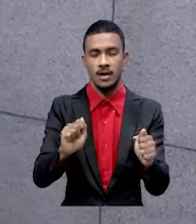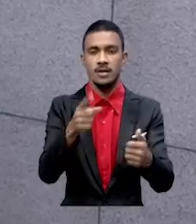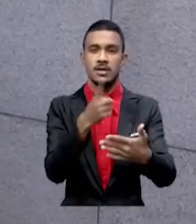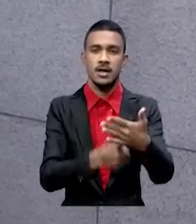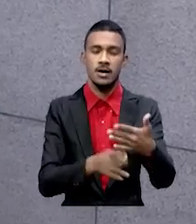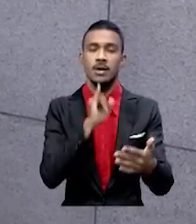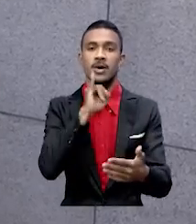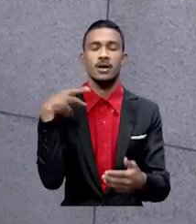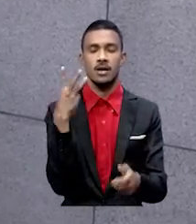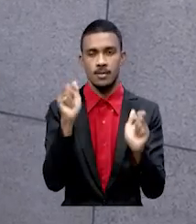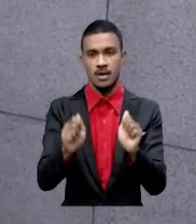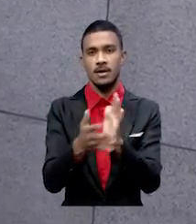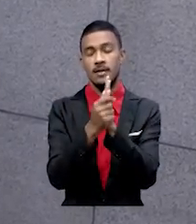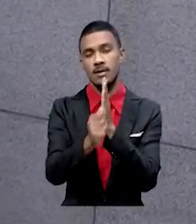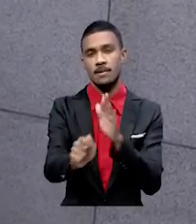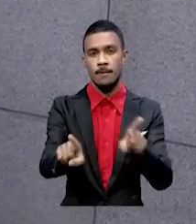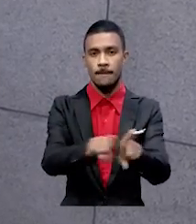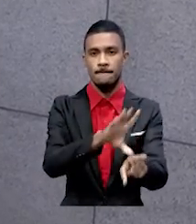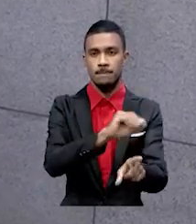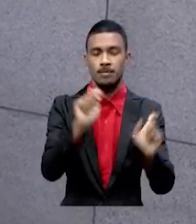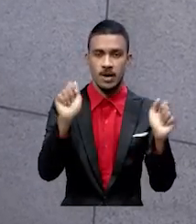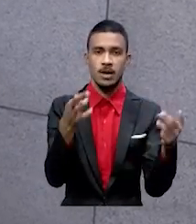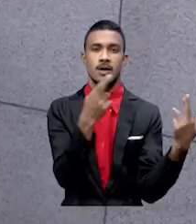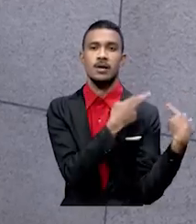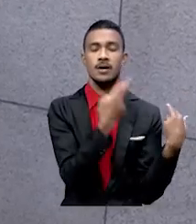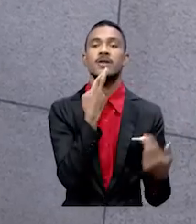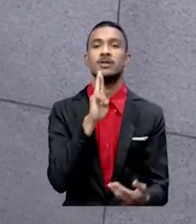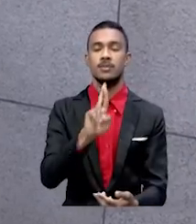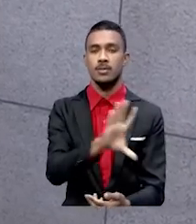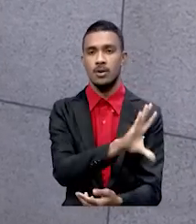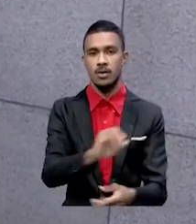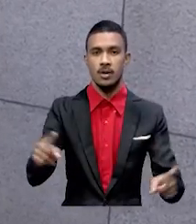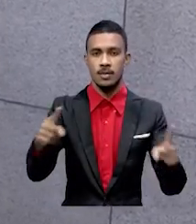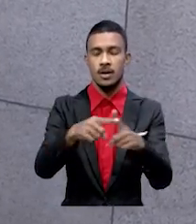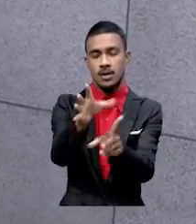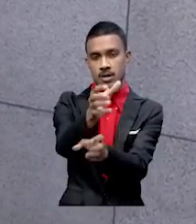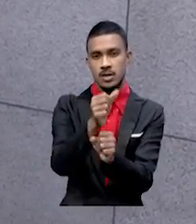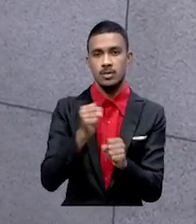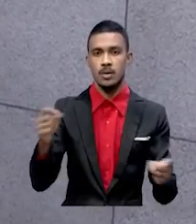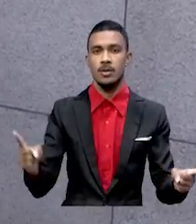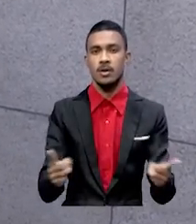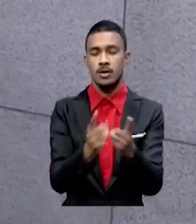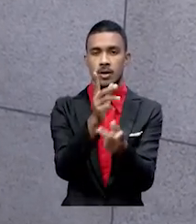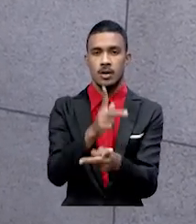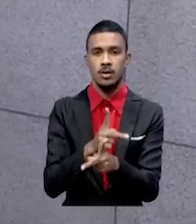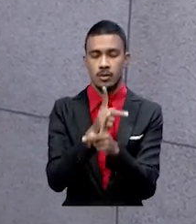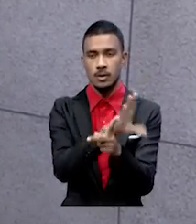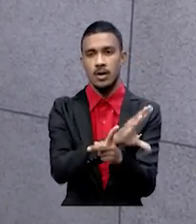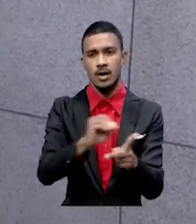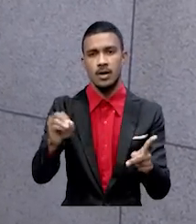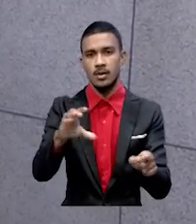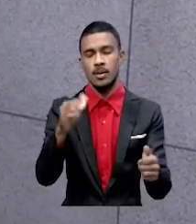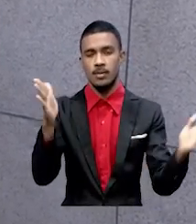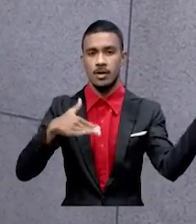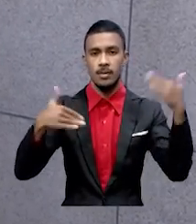rola, capacidade de sair da maquita bele rola, para depois responder, ou de responder, a simuga combate, minimiza a ameaça ser nebe e